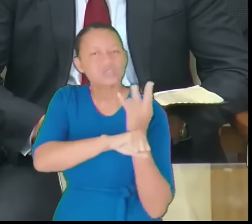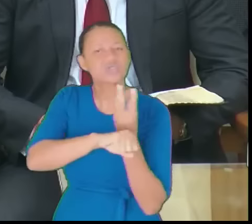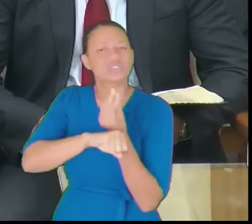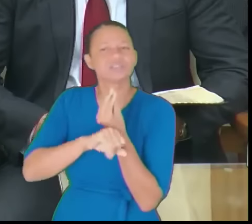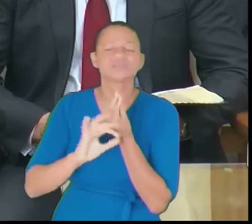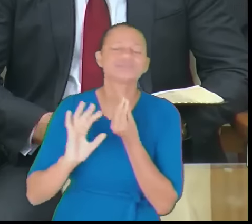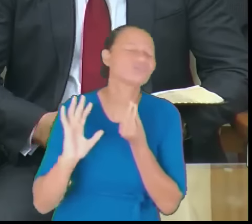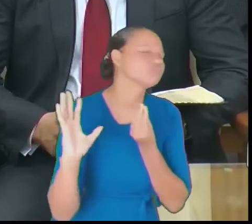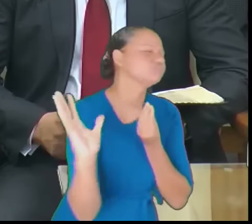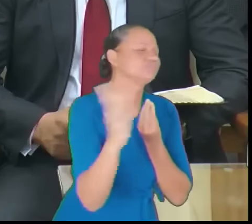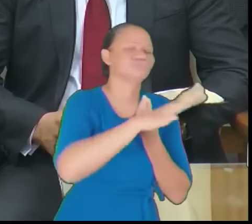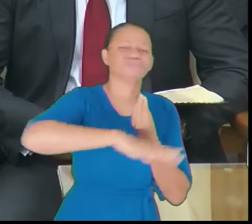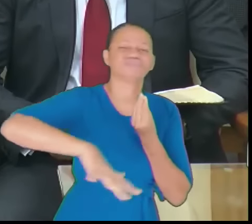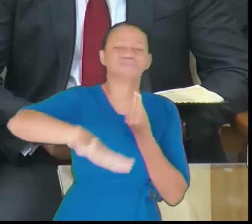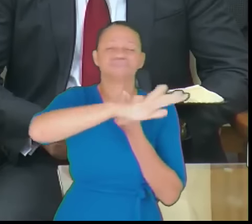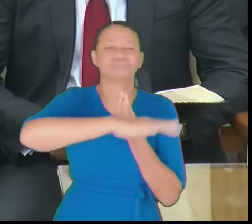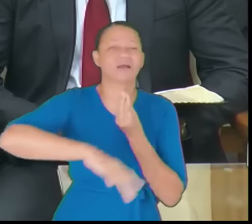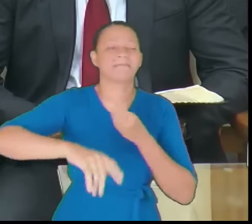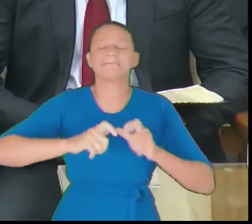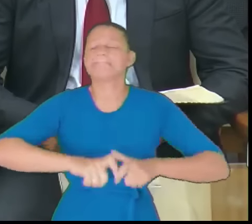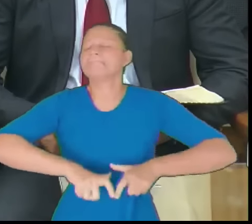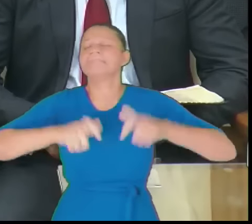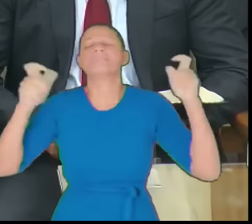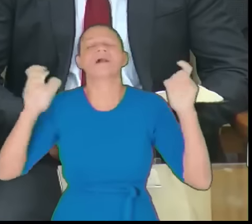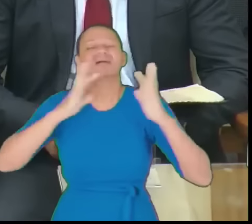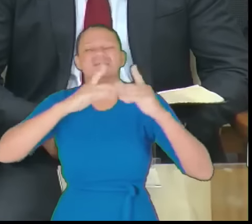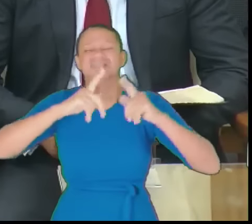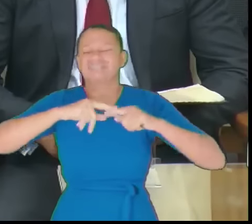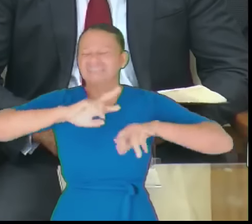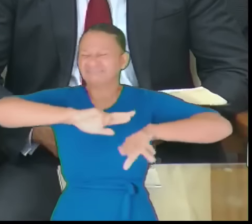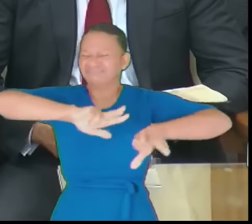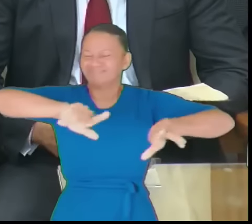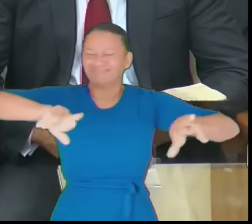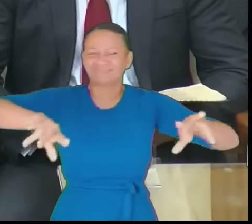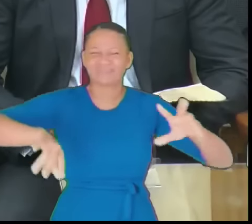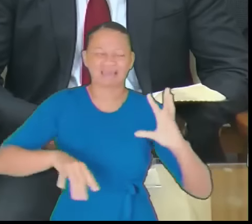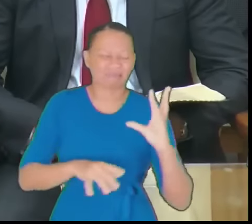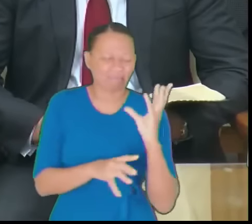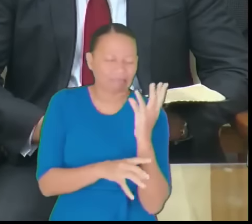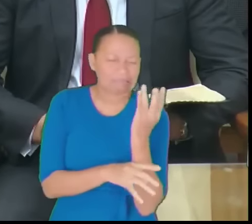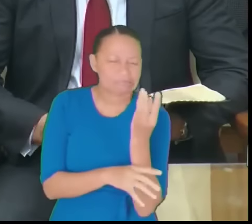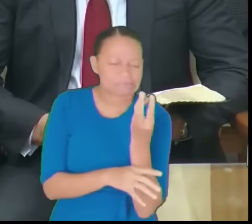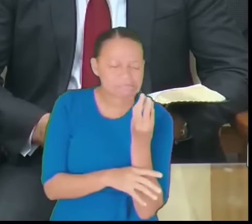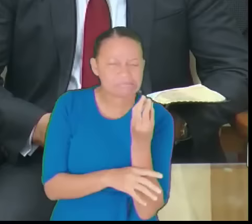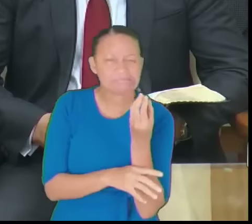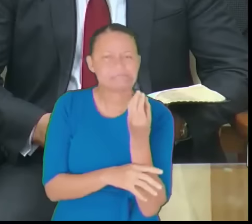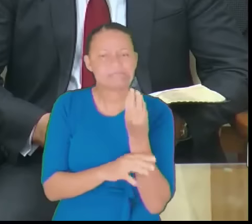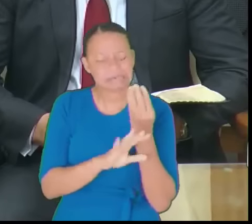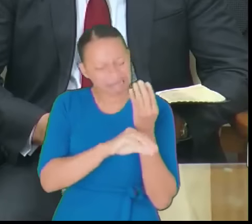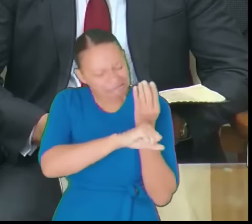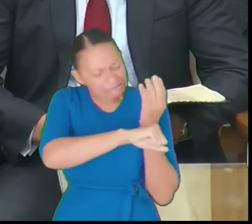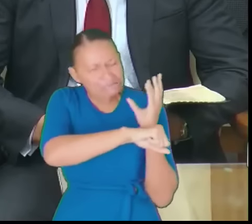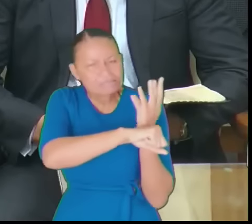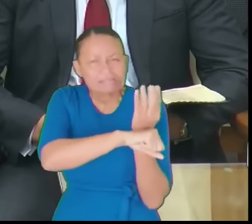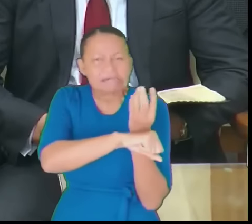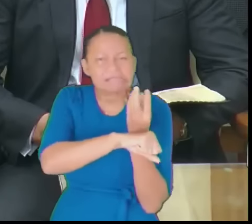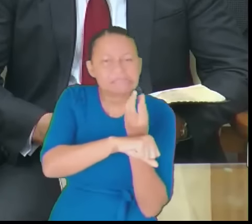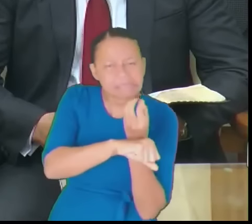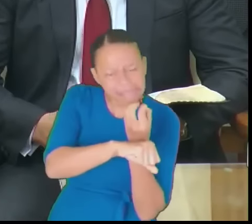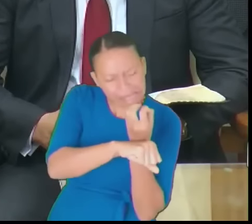igrejas. Irmão, a maioria das igrejas está em farrapos. A maioria das igrejas